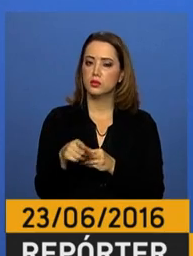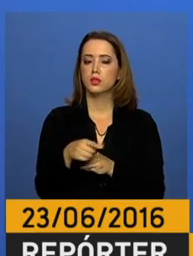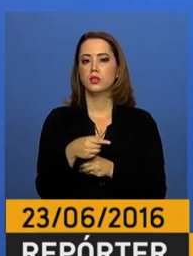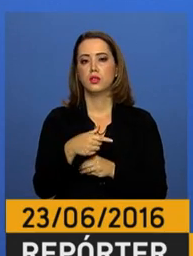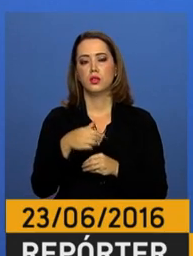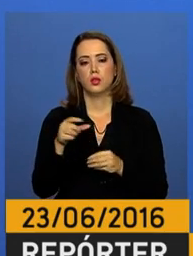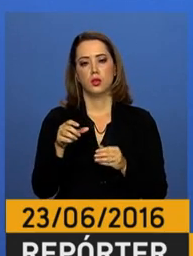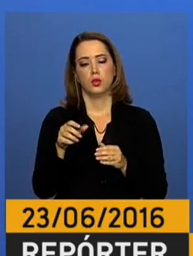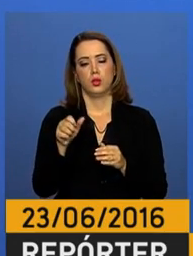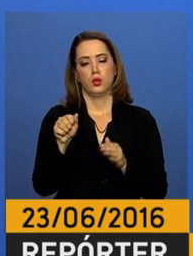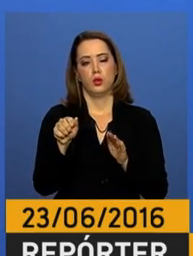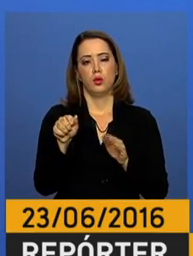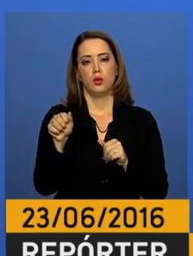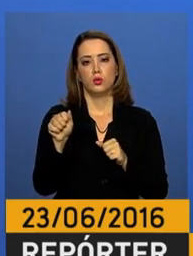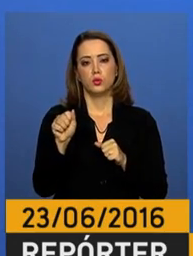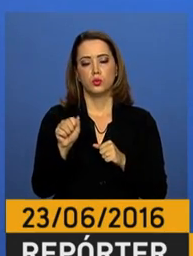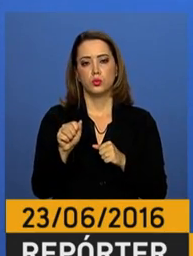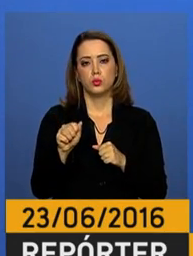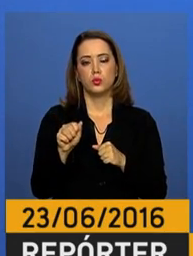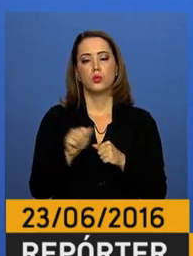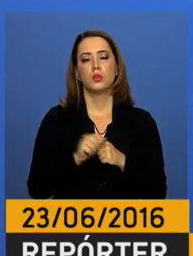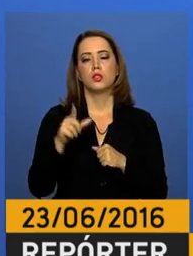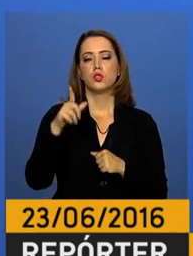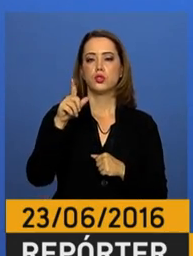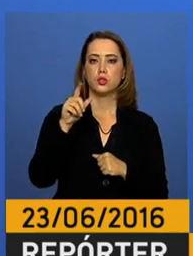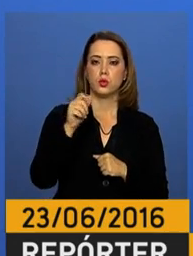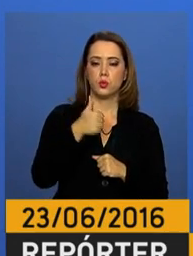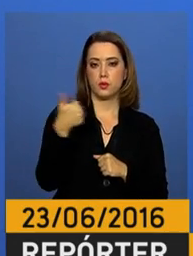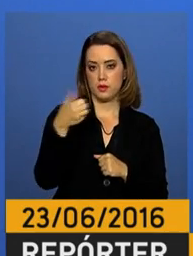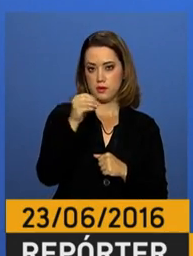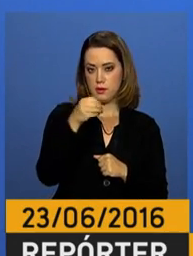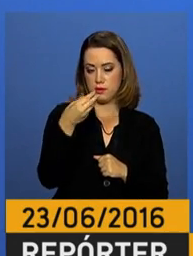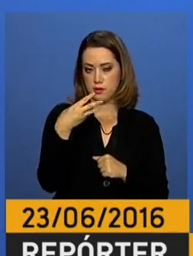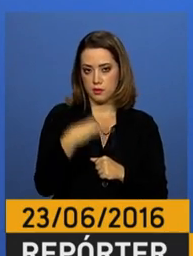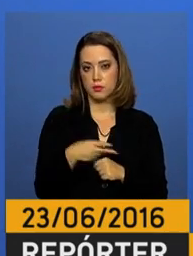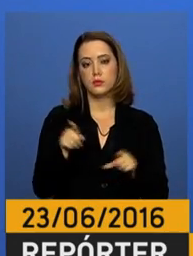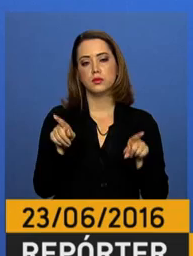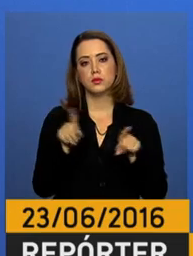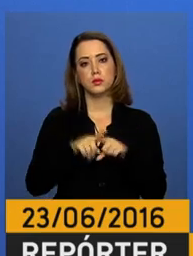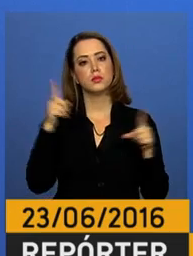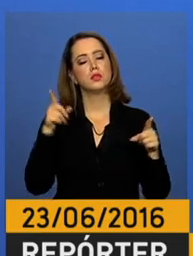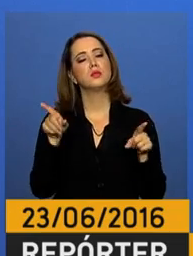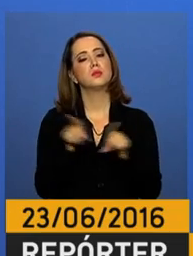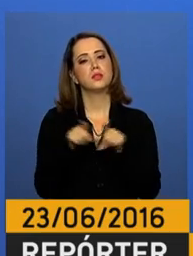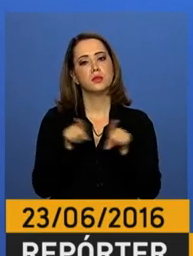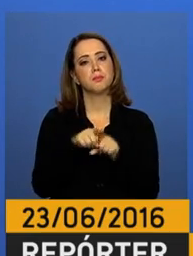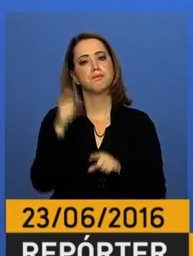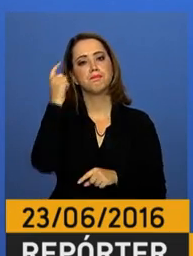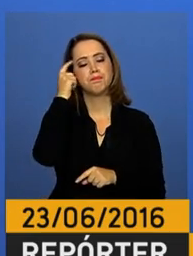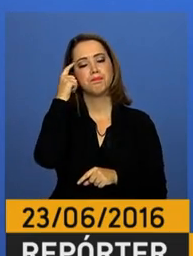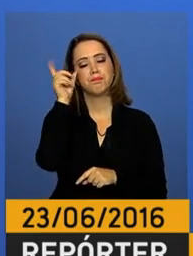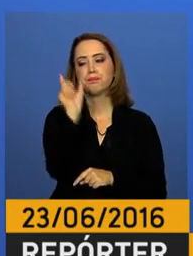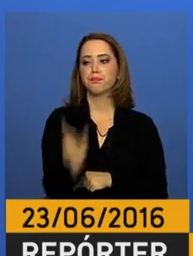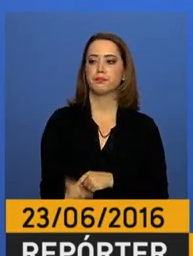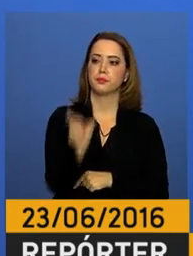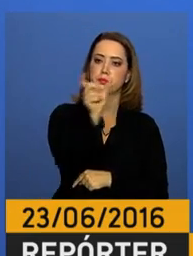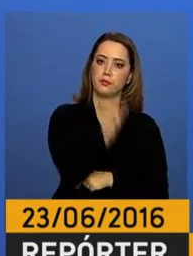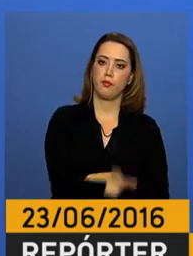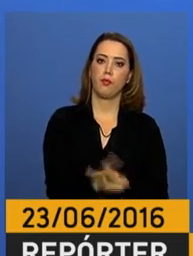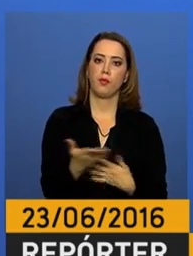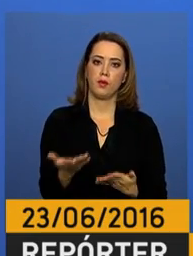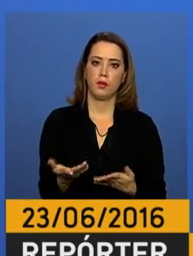103 não é do texto constitucional mas também pensou-se no indivíduo e ao pensar-se no